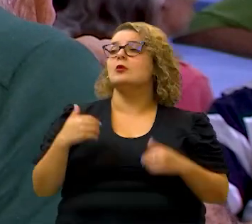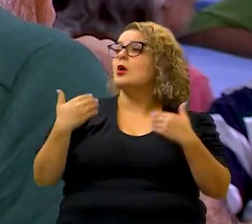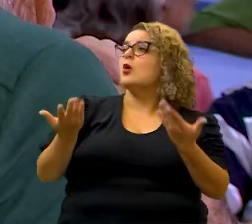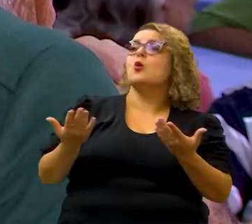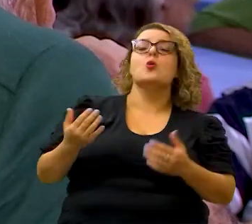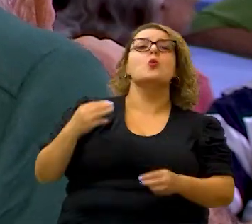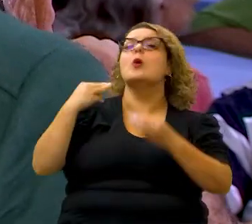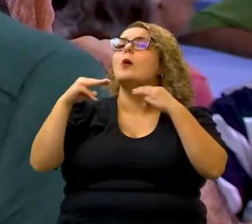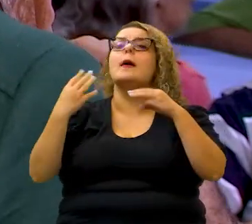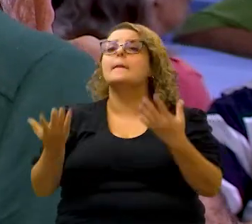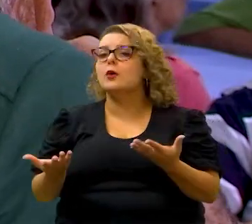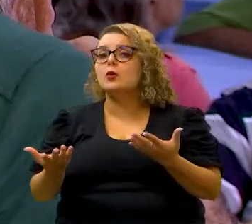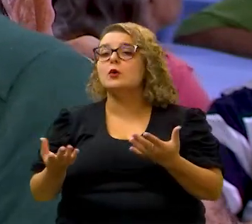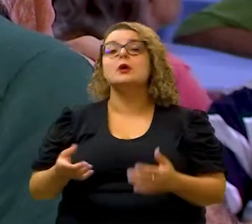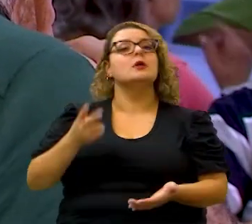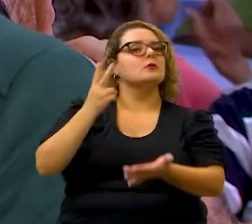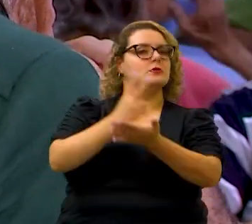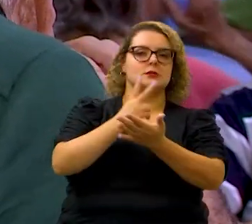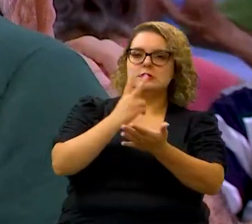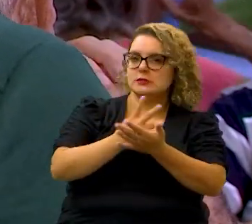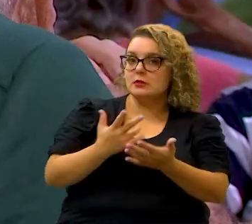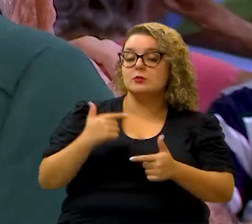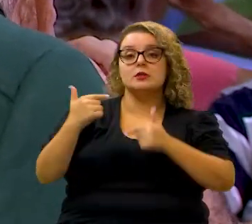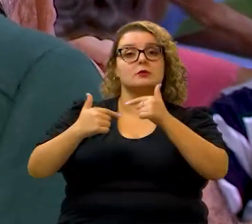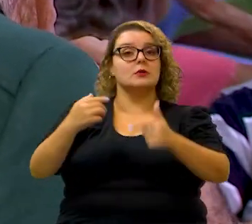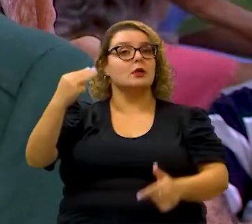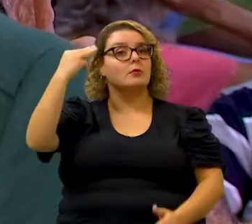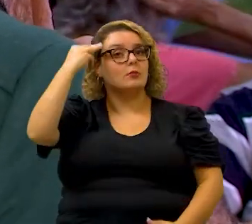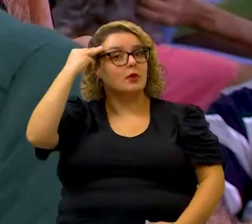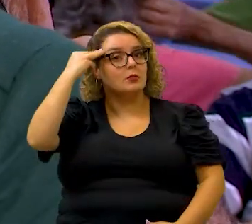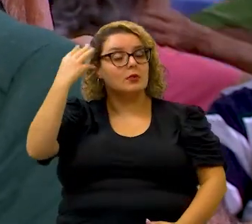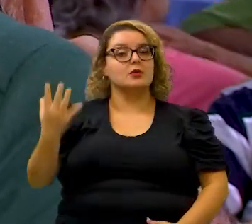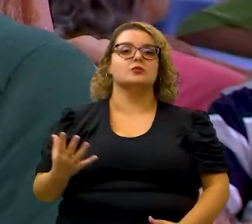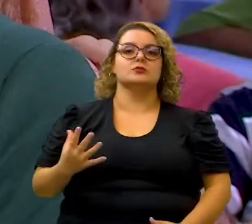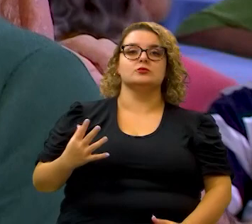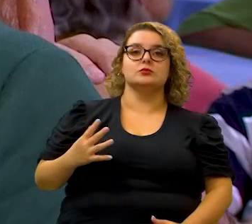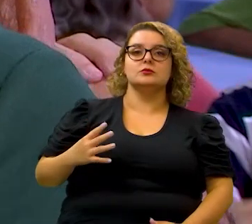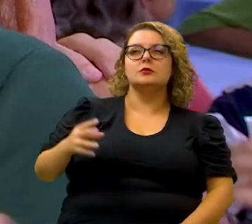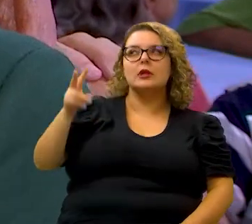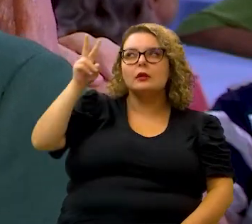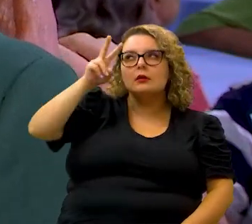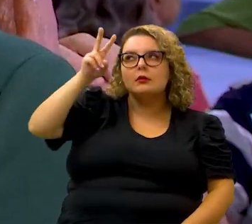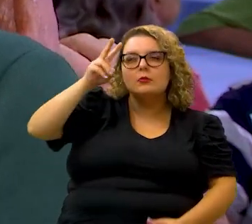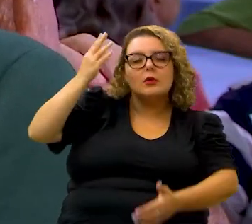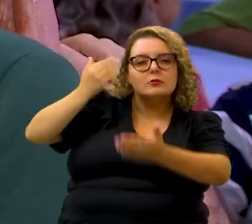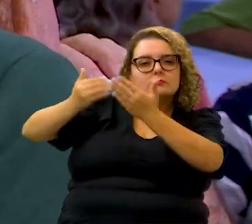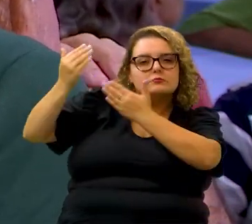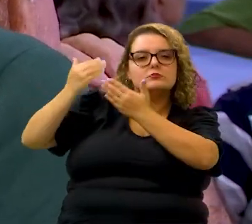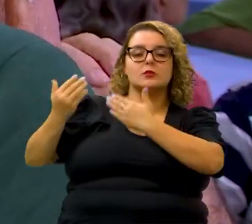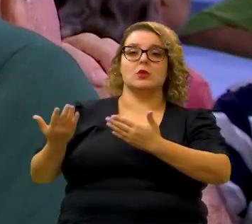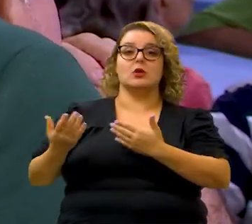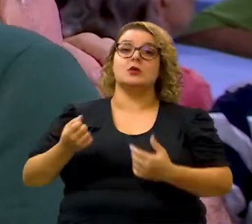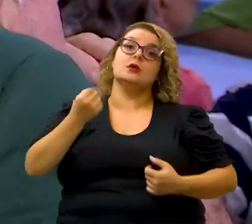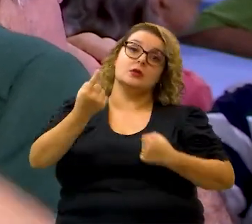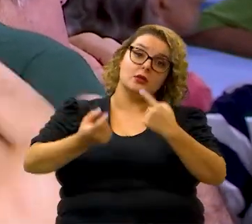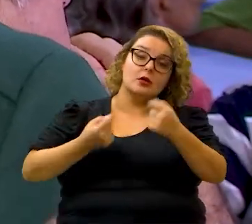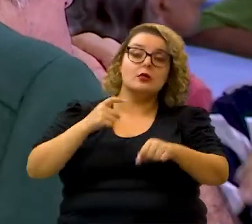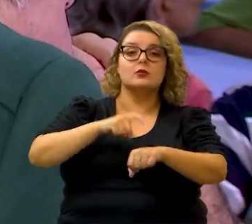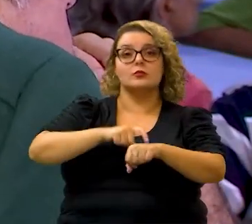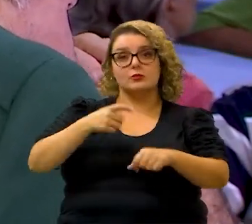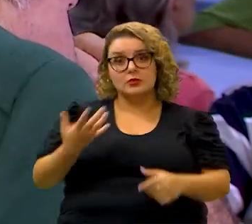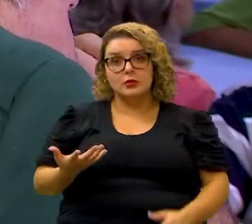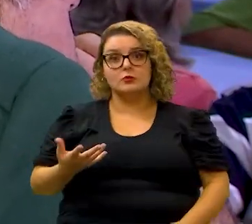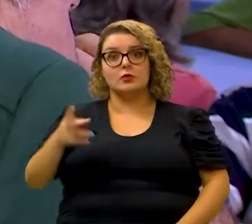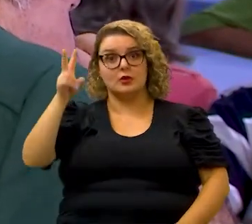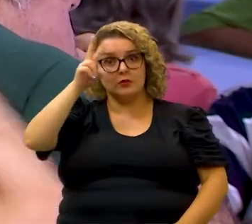tem Qual é a Música. Então, sempre trabalhando essa questão da memória, né? Do resgate da memória, que aí,